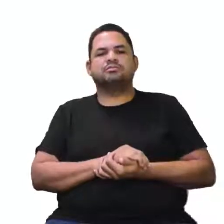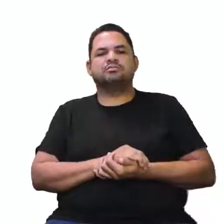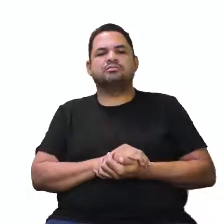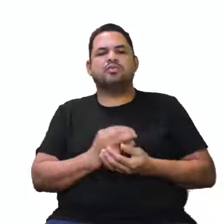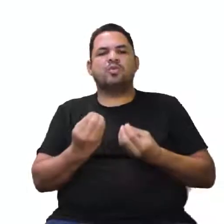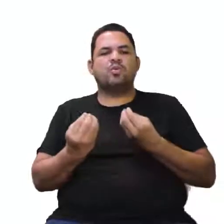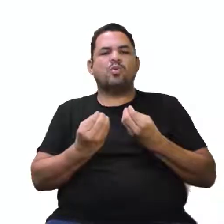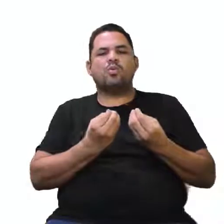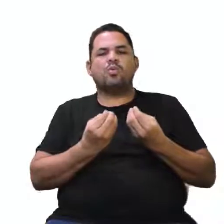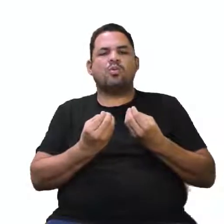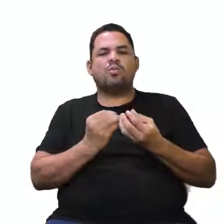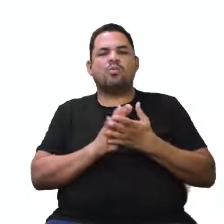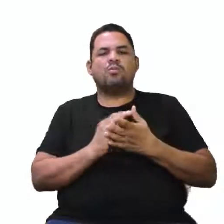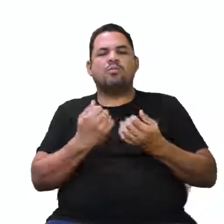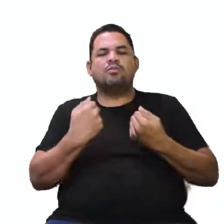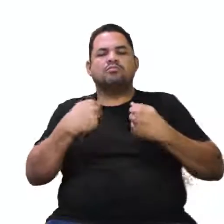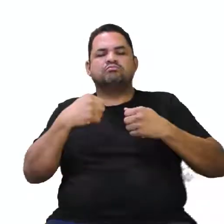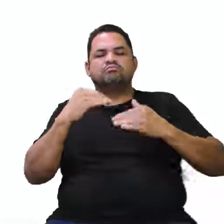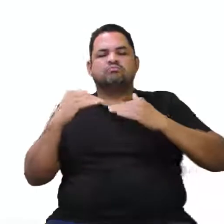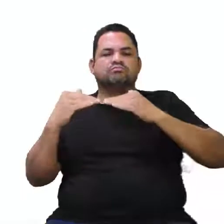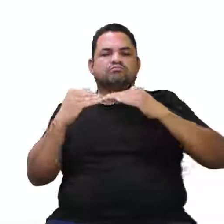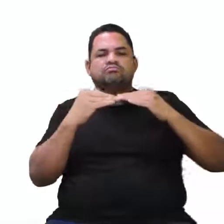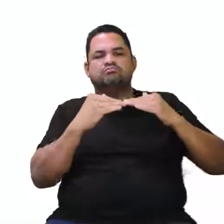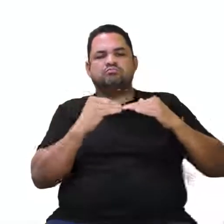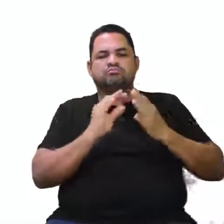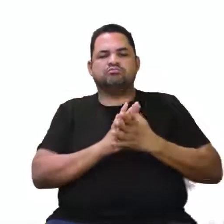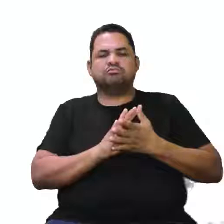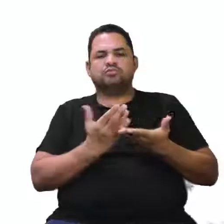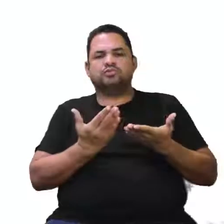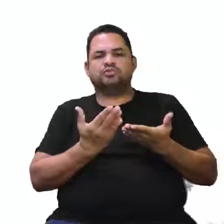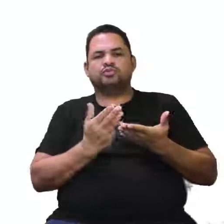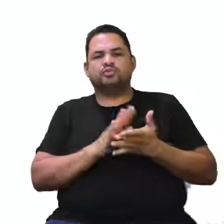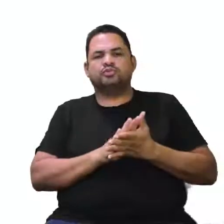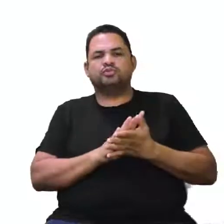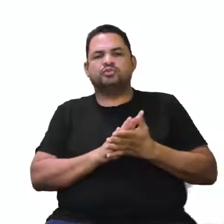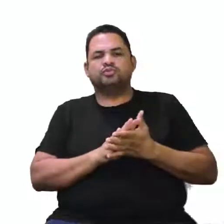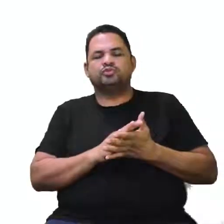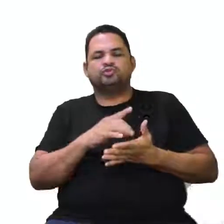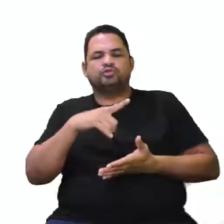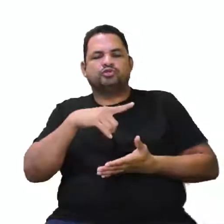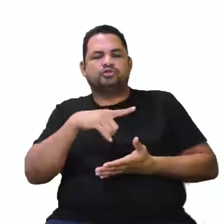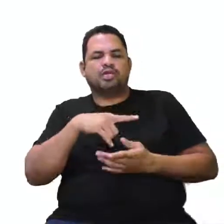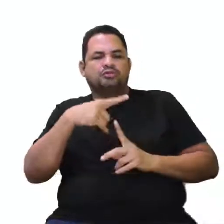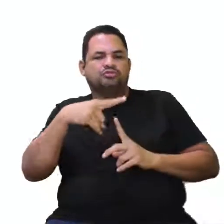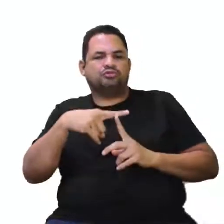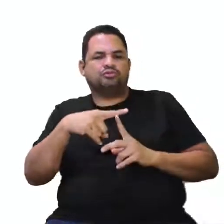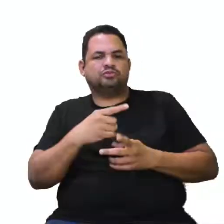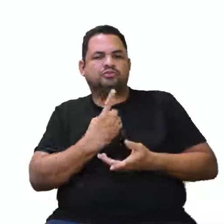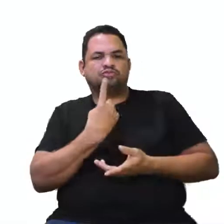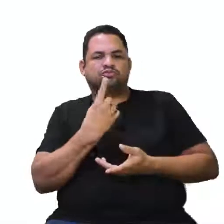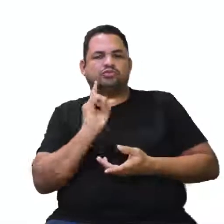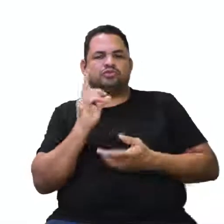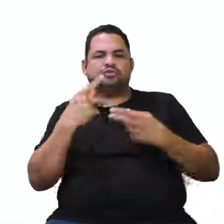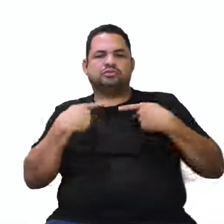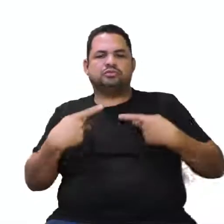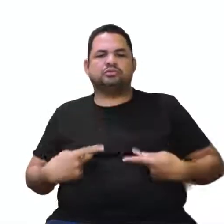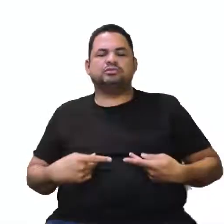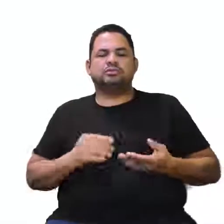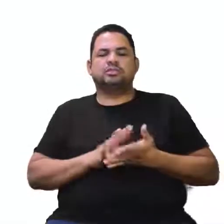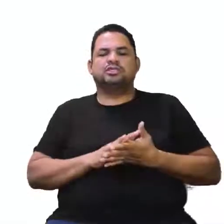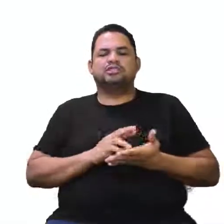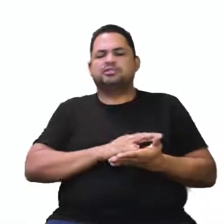Como é possível padronizar um estilo único de corpo no nosso país? né? Se aí existe uma